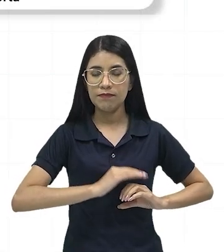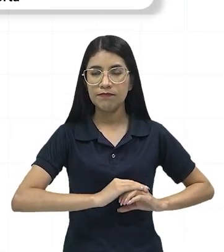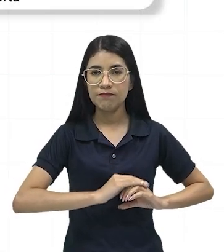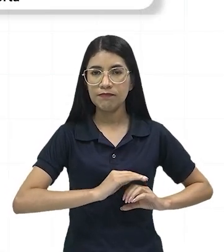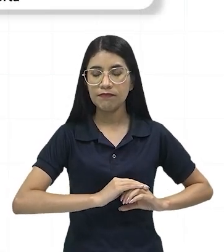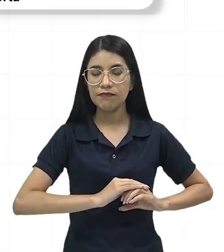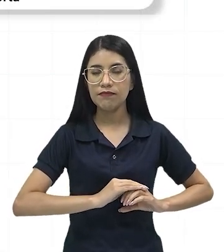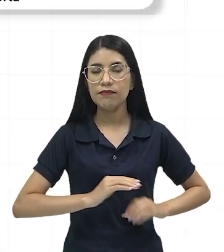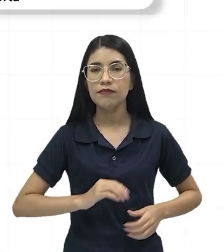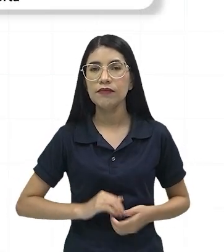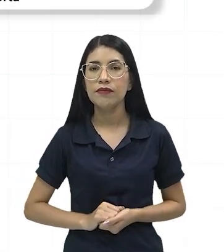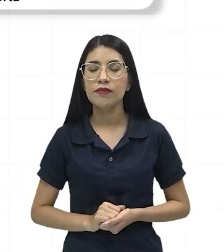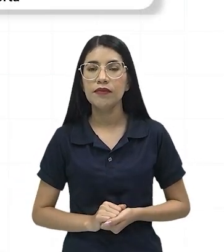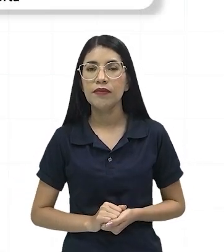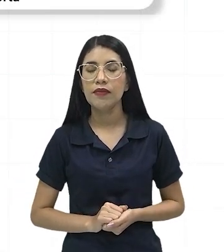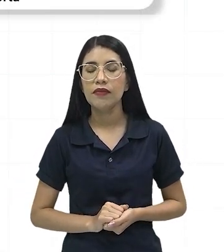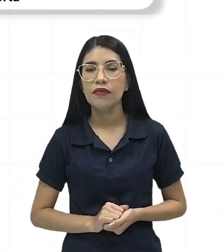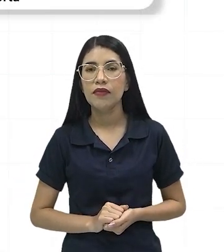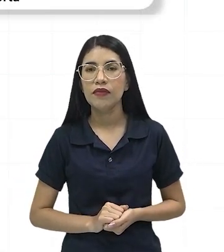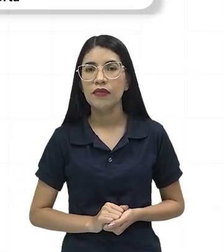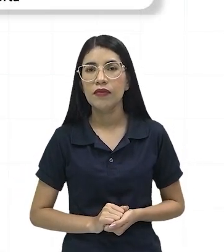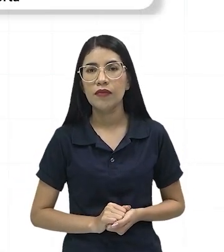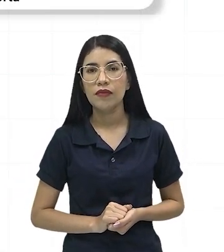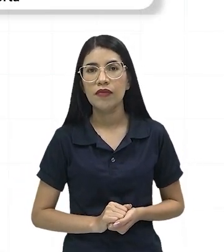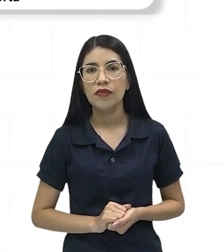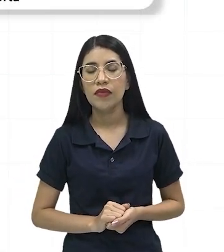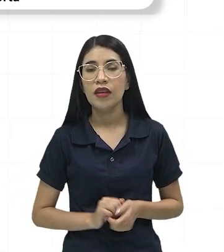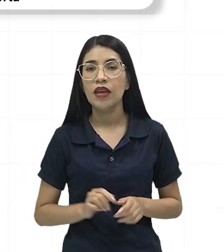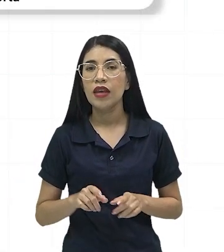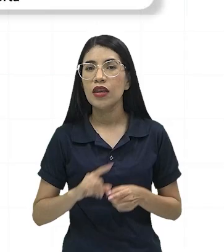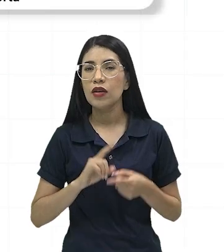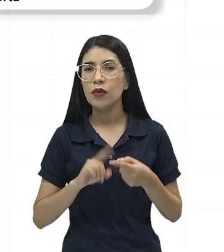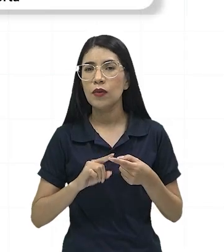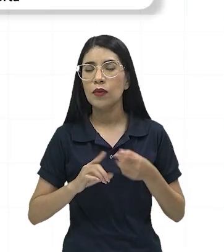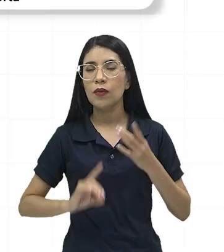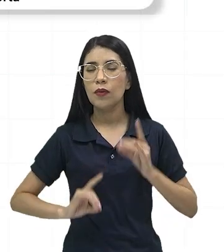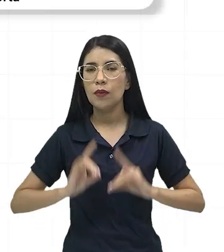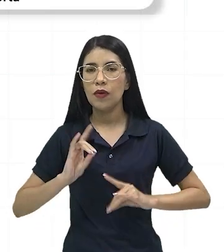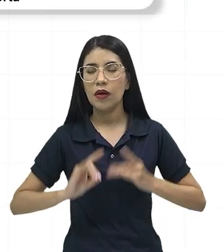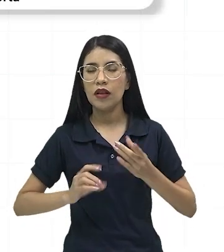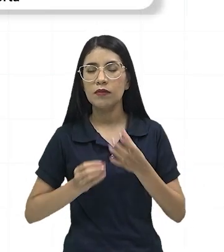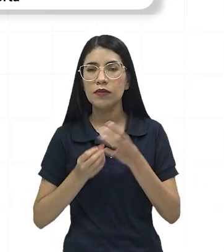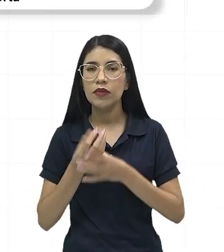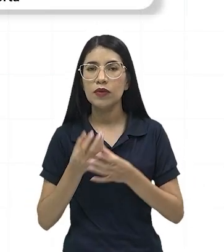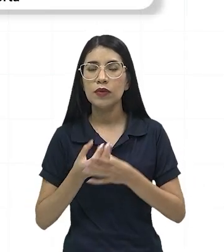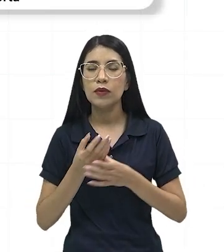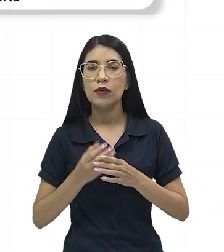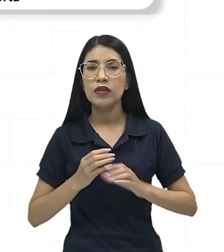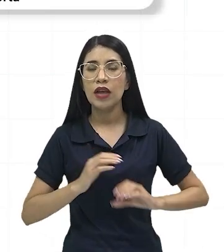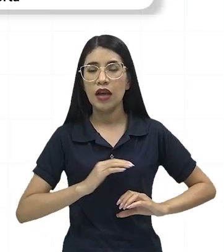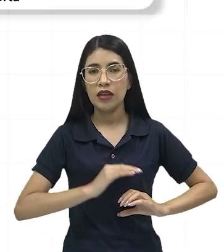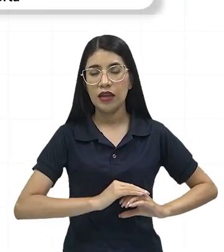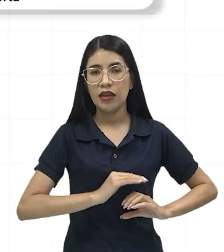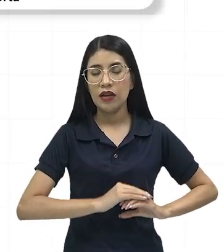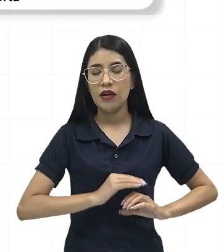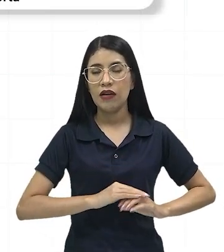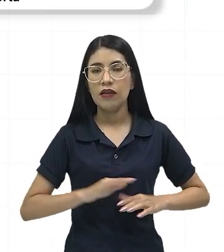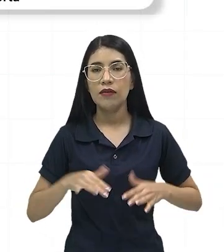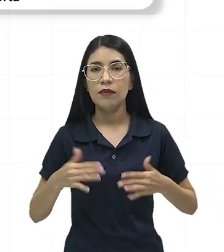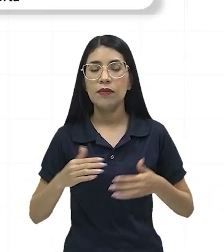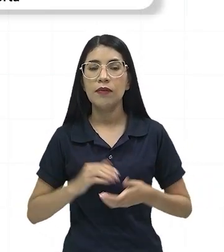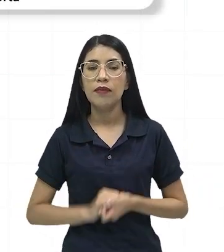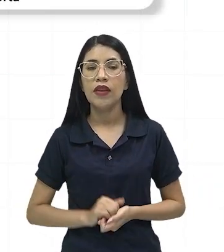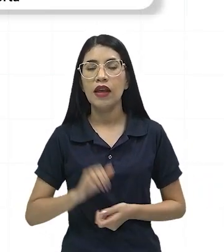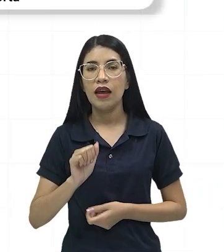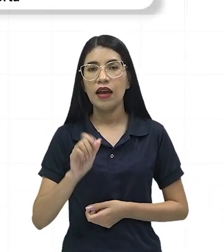superior dos rins, né, dos nossos rins, e um dos hormônios principais produzidos na